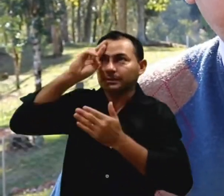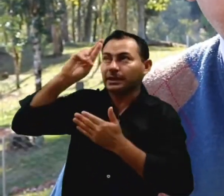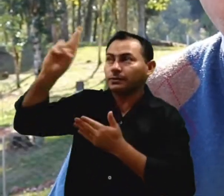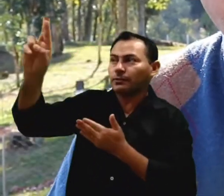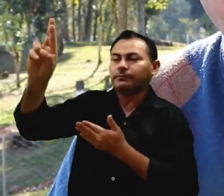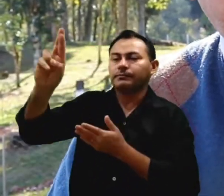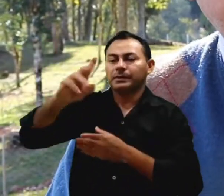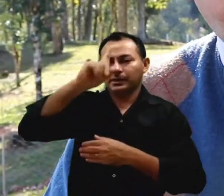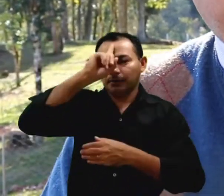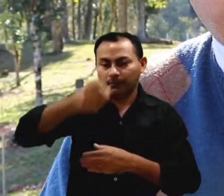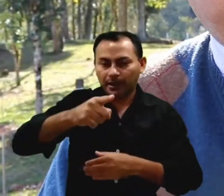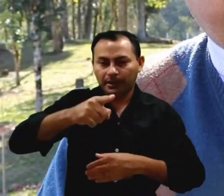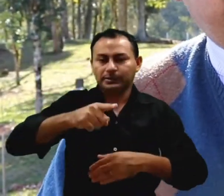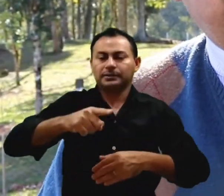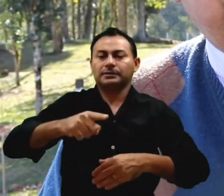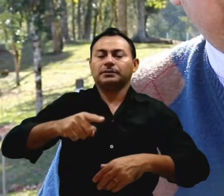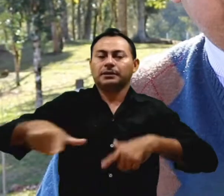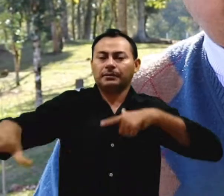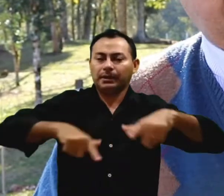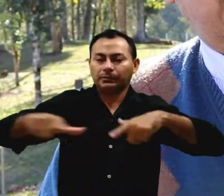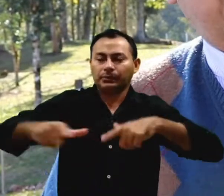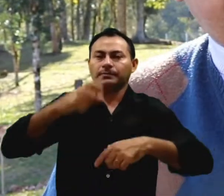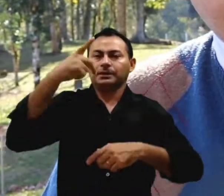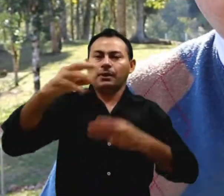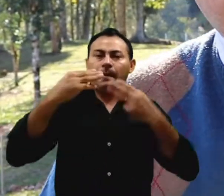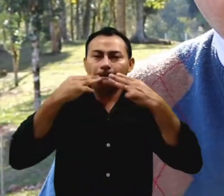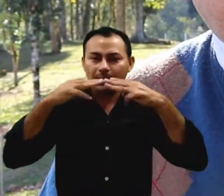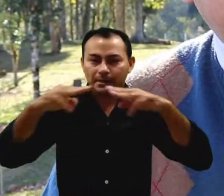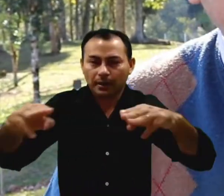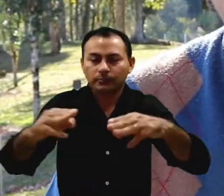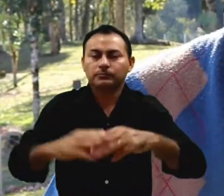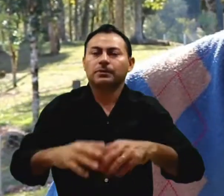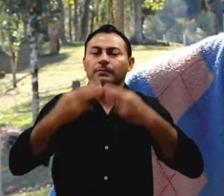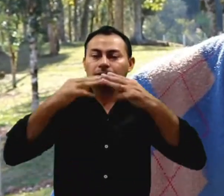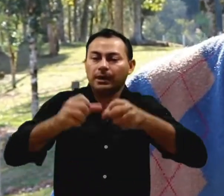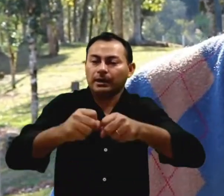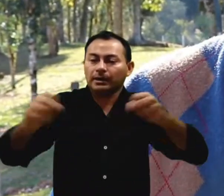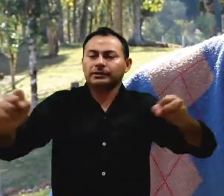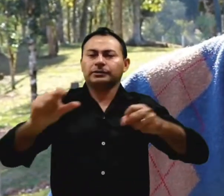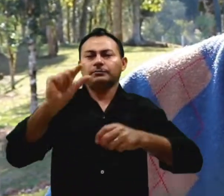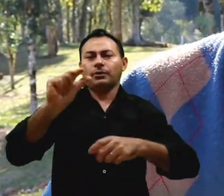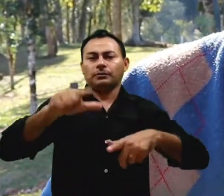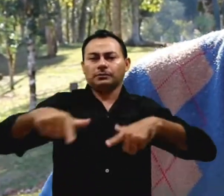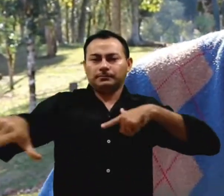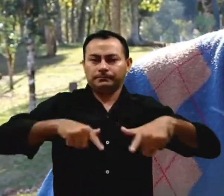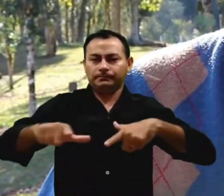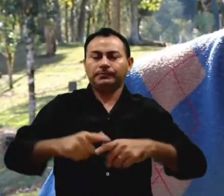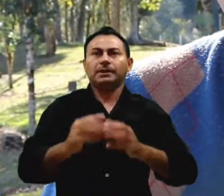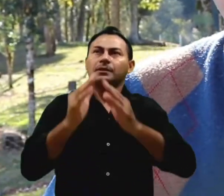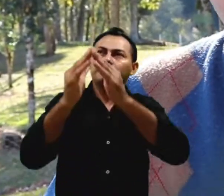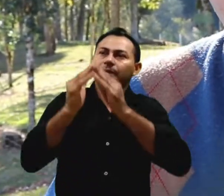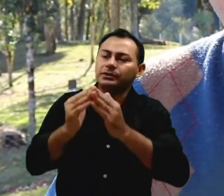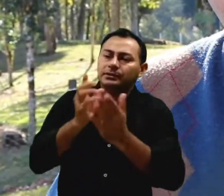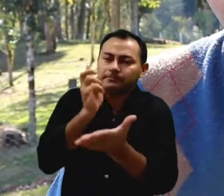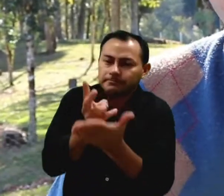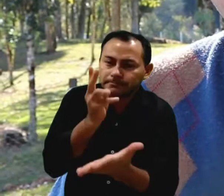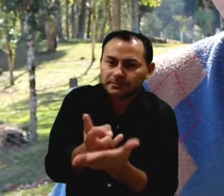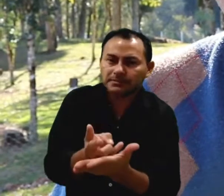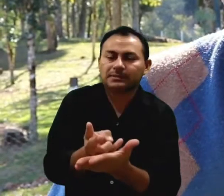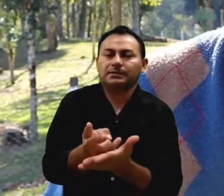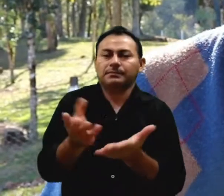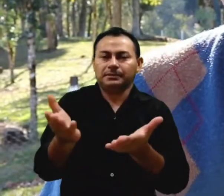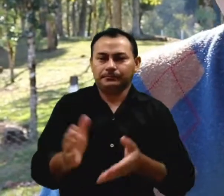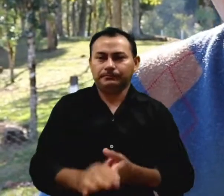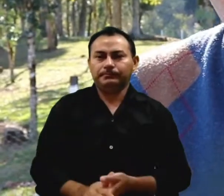Senhor que mande operários para a sua messa, pois a messa é grande e os operários são poucos. Esse pedido é permanente,